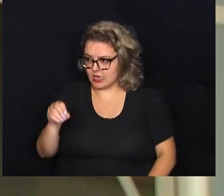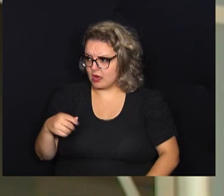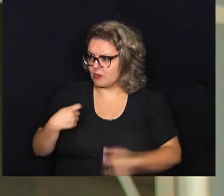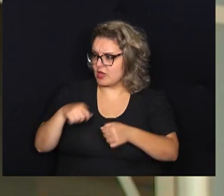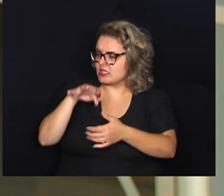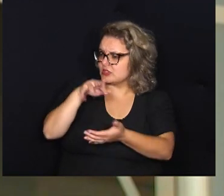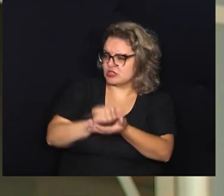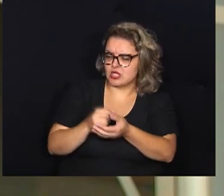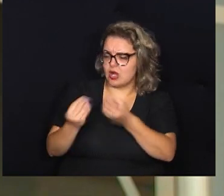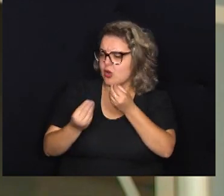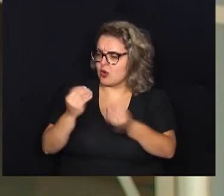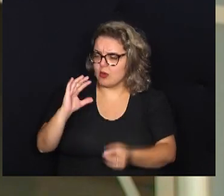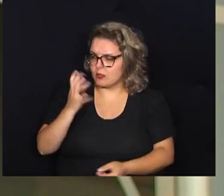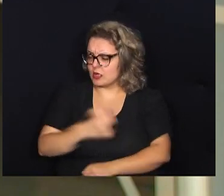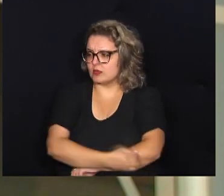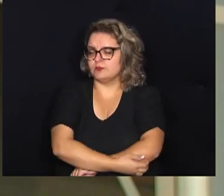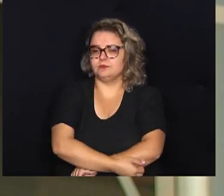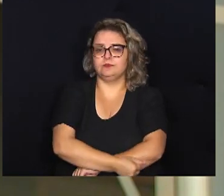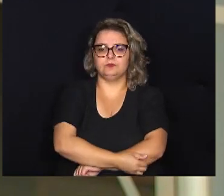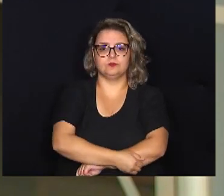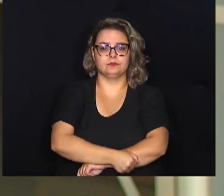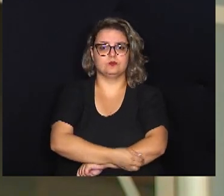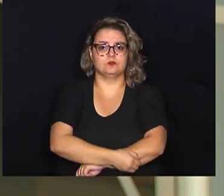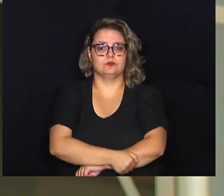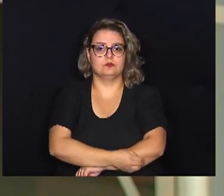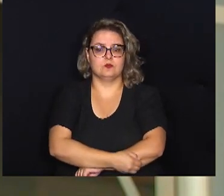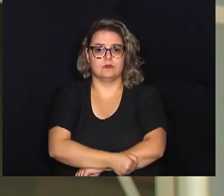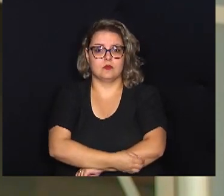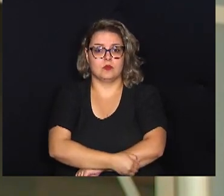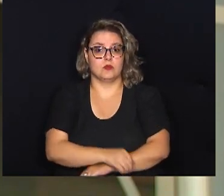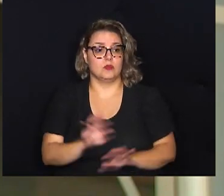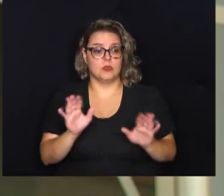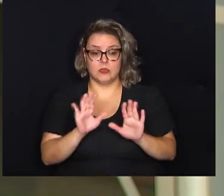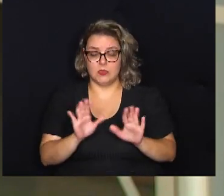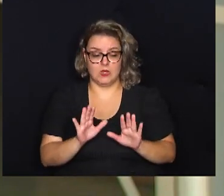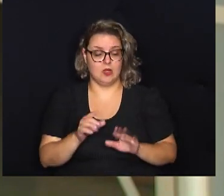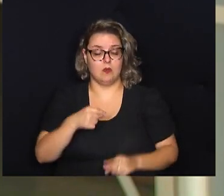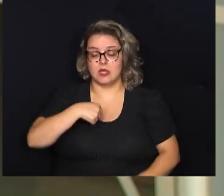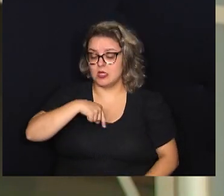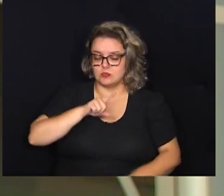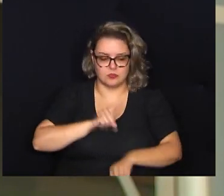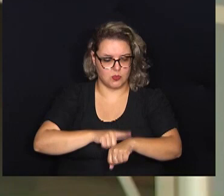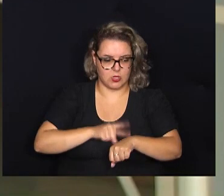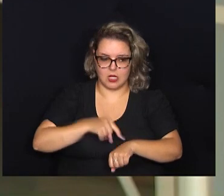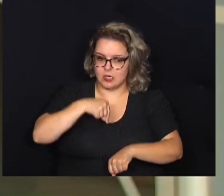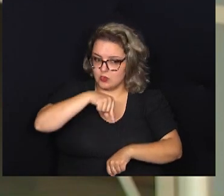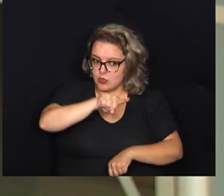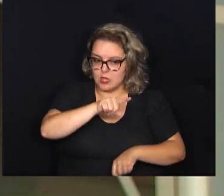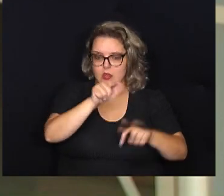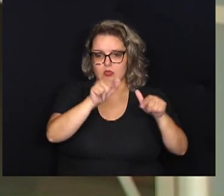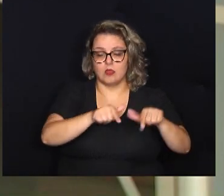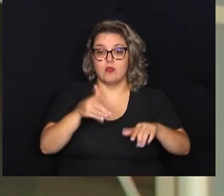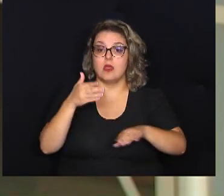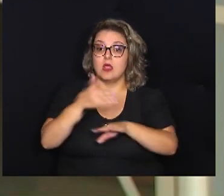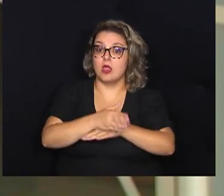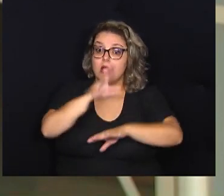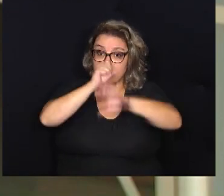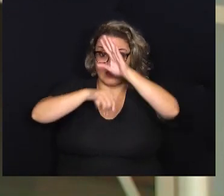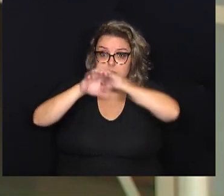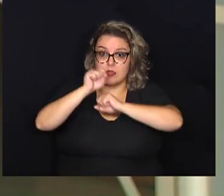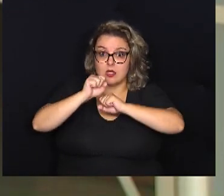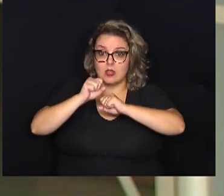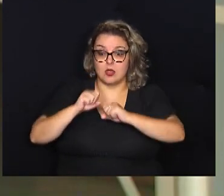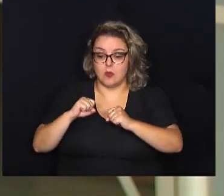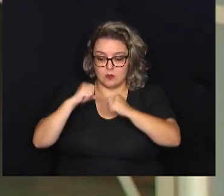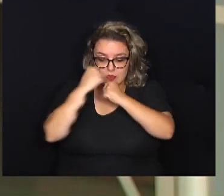inscrição? Como que funciona? Não, basta ir até o local neste horário e ela vai poder participar e aprender sobre